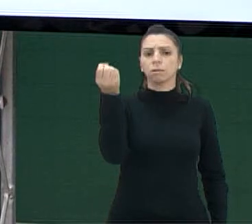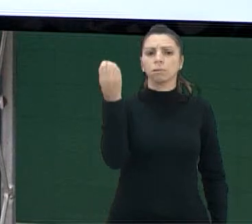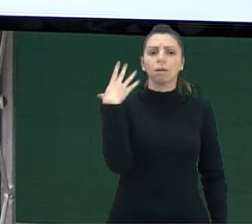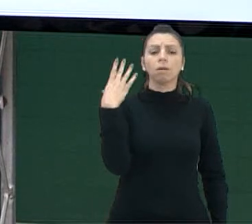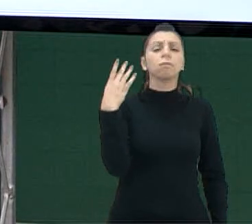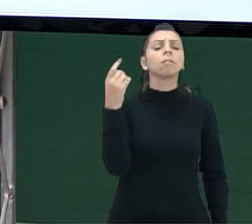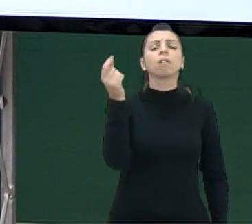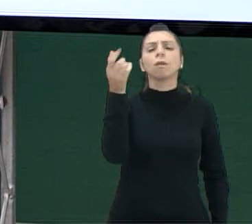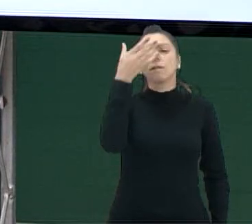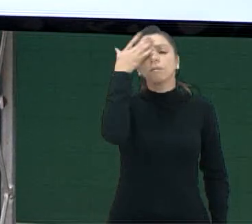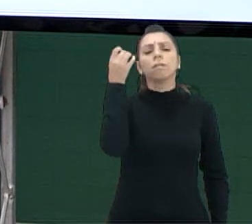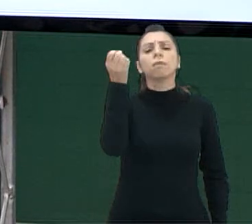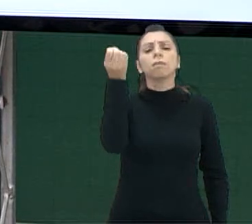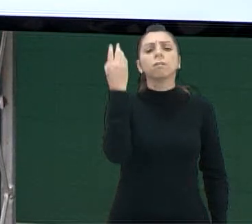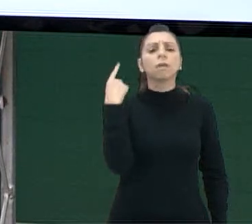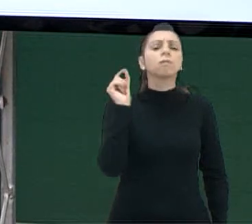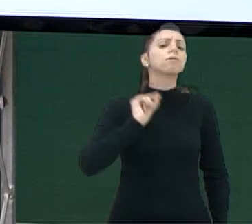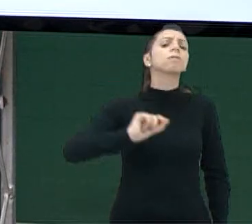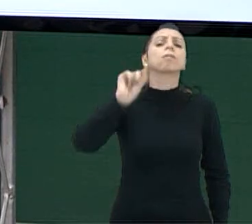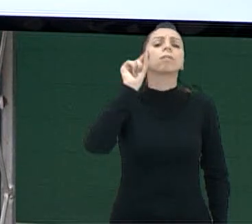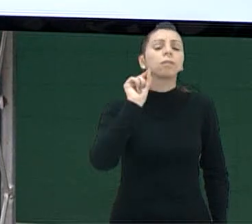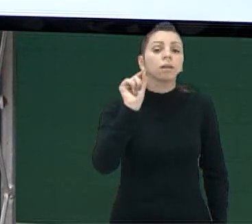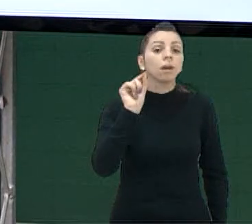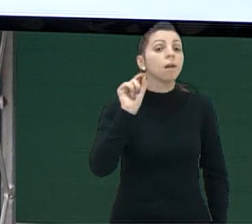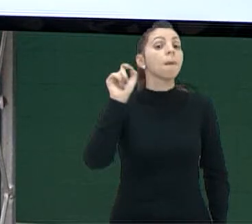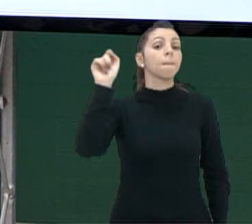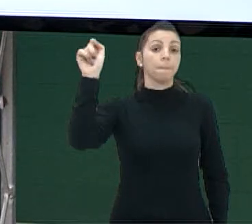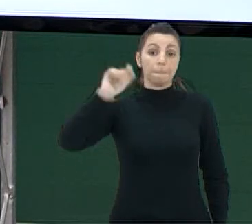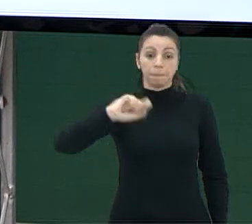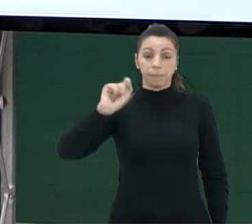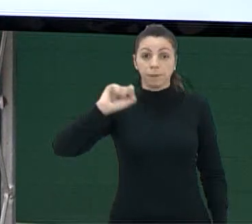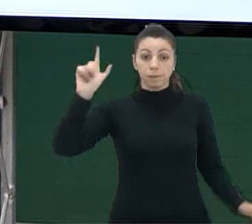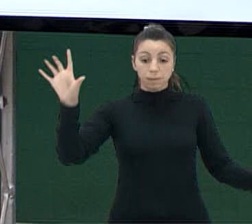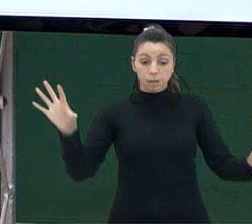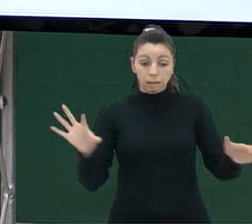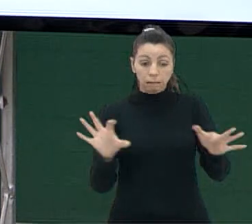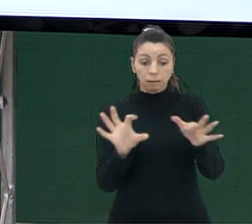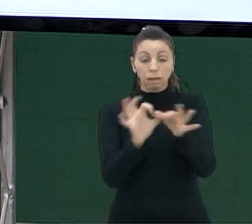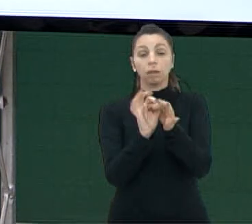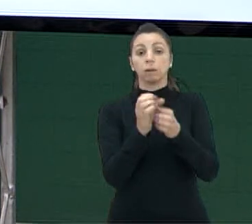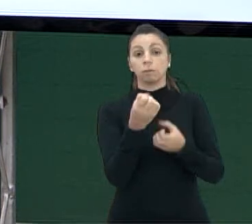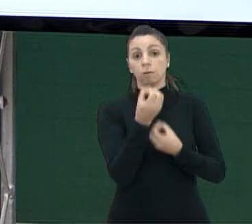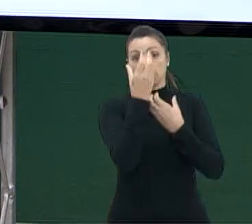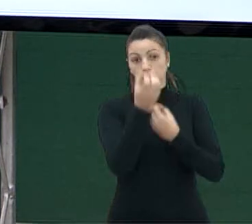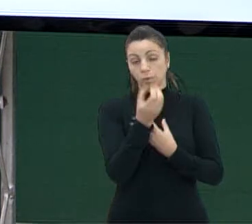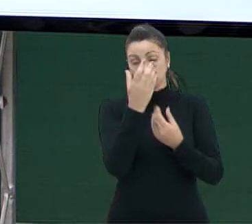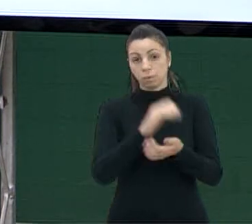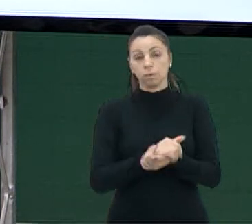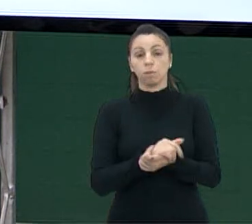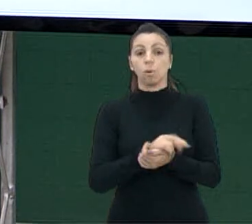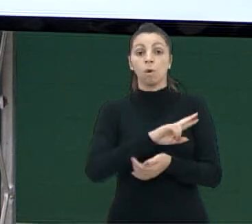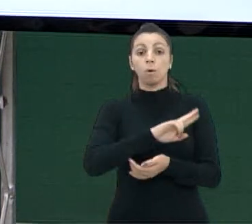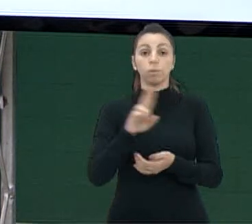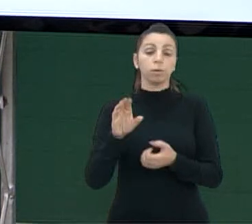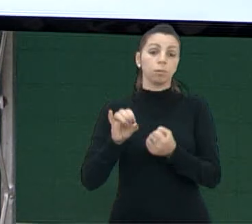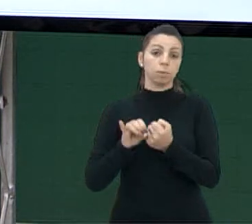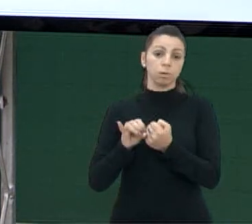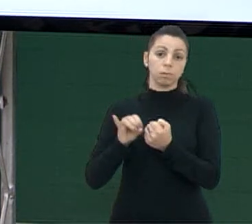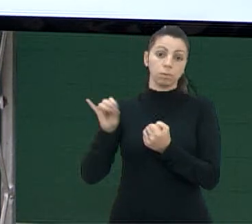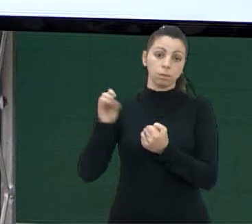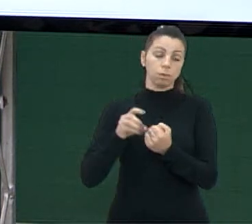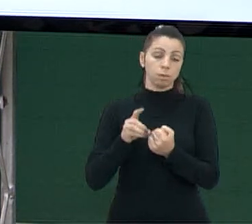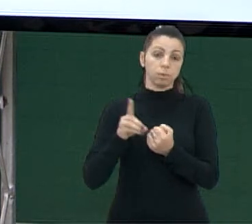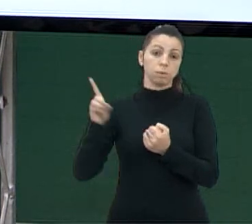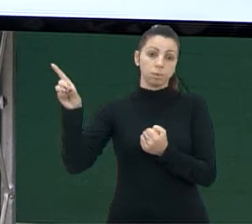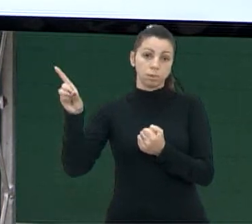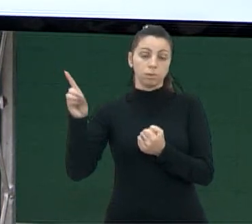está precisando de um complemento para ser entendido. E esse complemento a gente chama de objeto indireto, né? Porque ele vem precedido